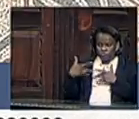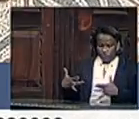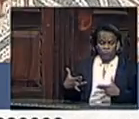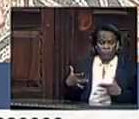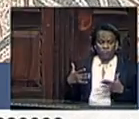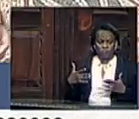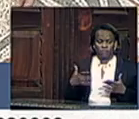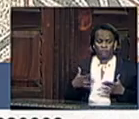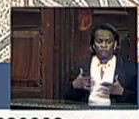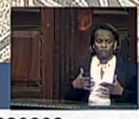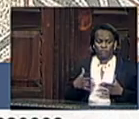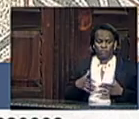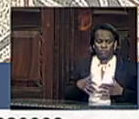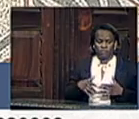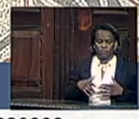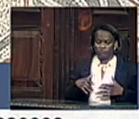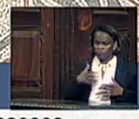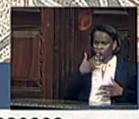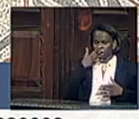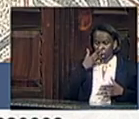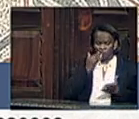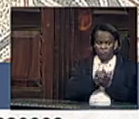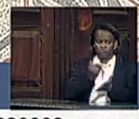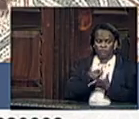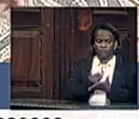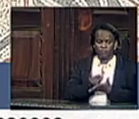vigor realmente fantástico.